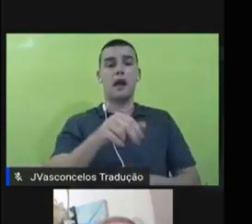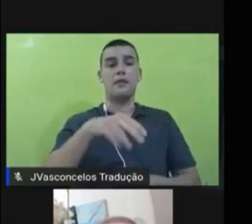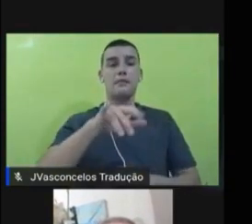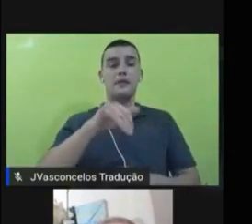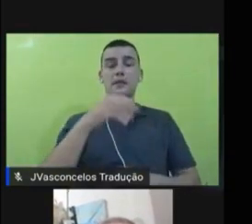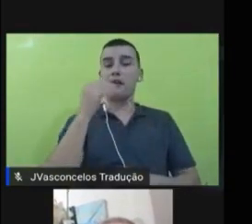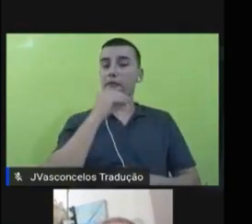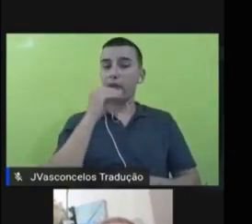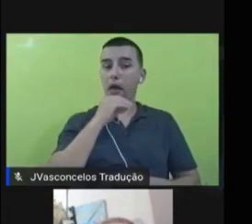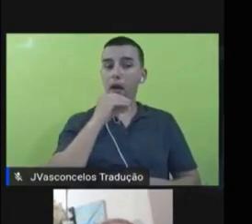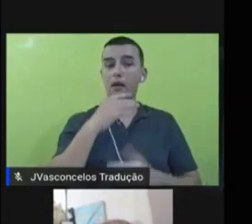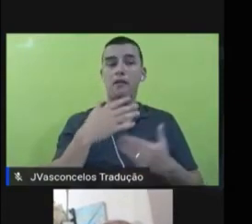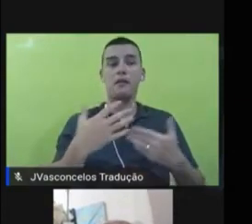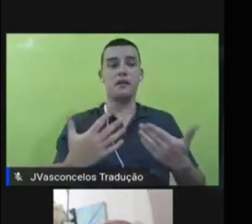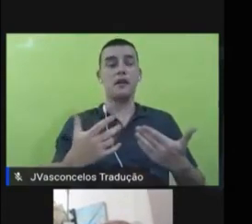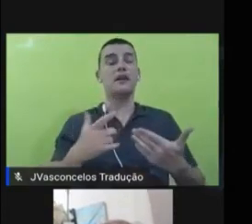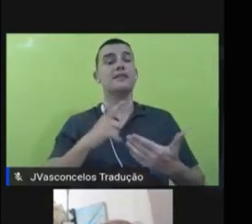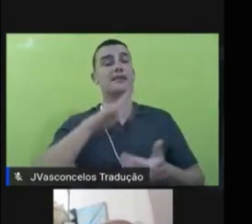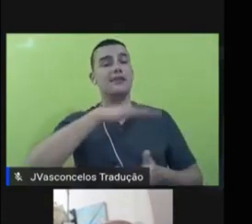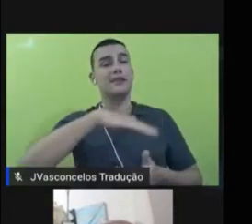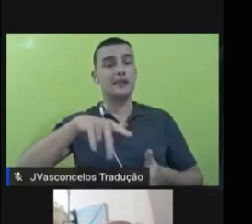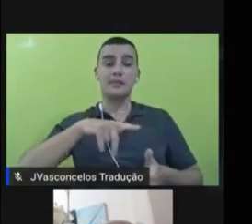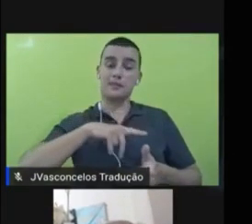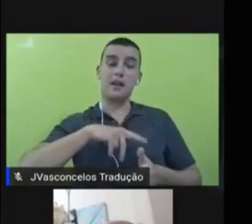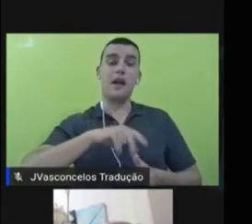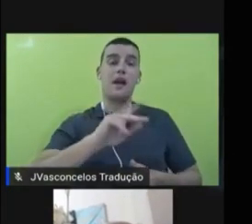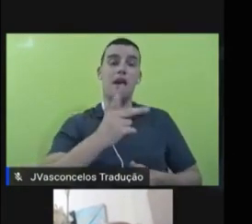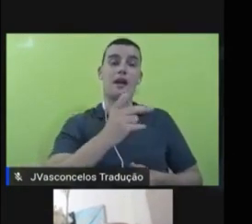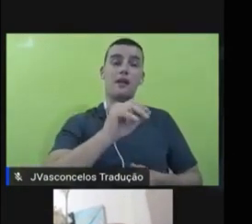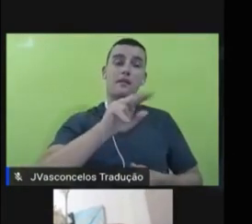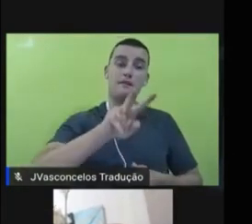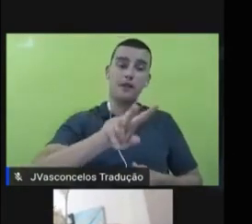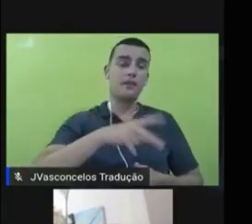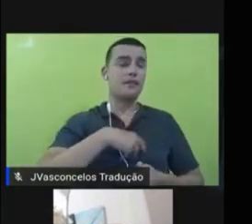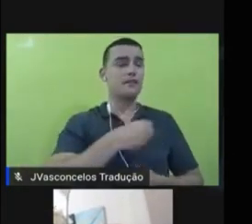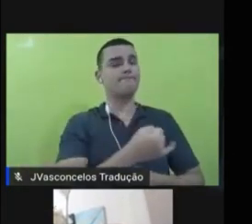vivem com vírus HIV, a hepatite B, dentre